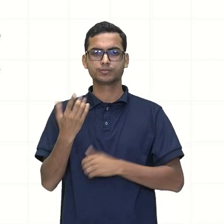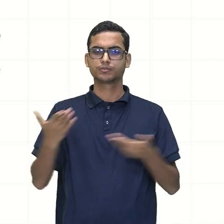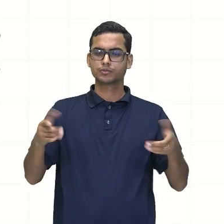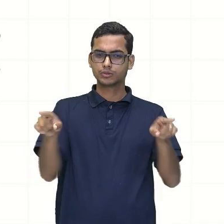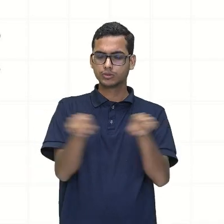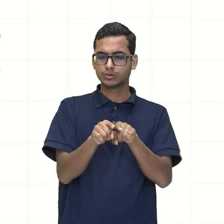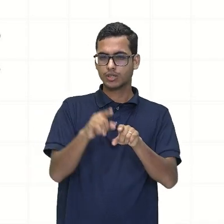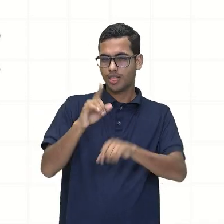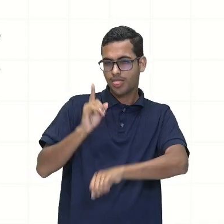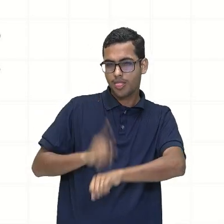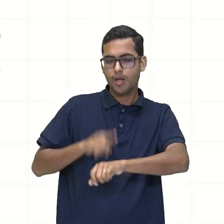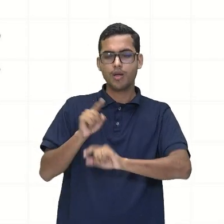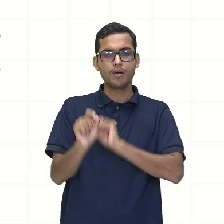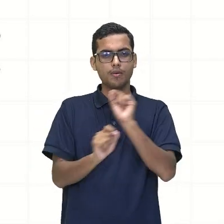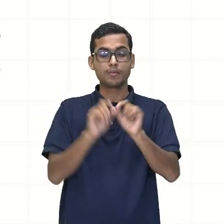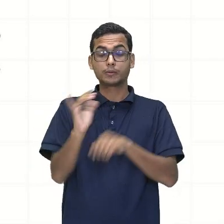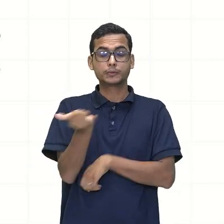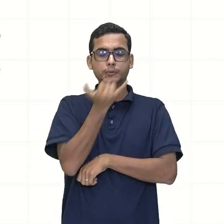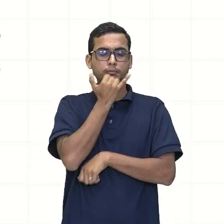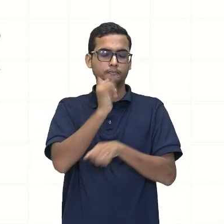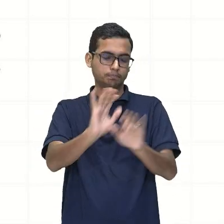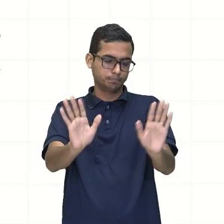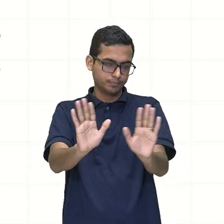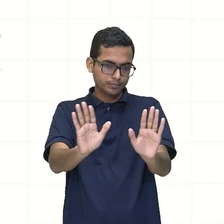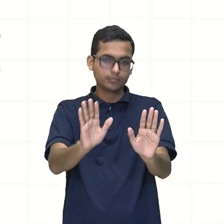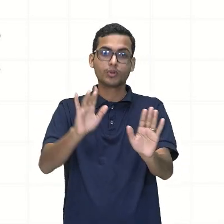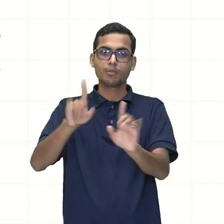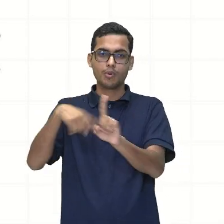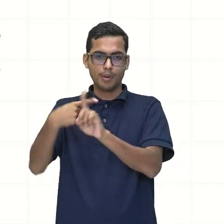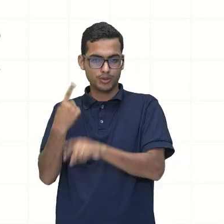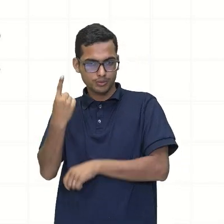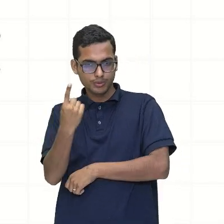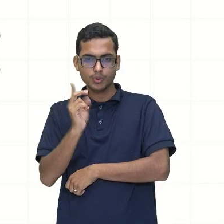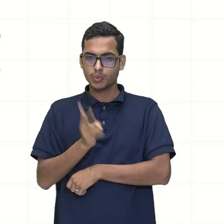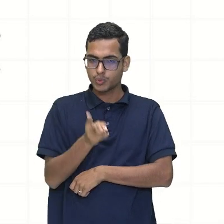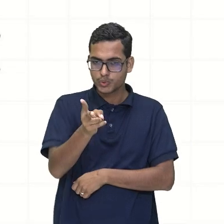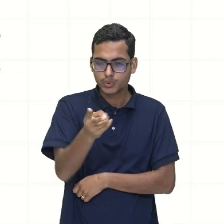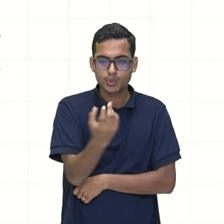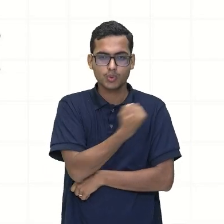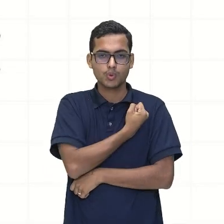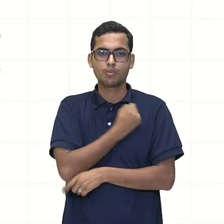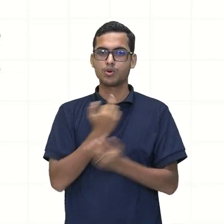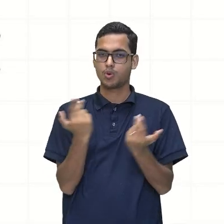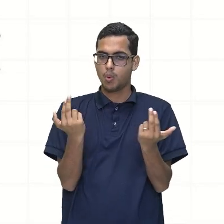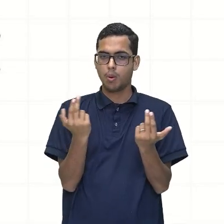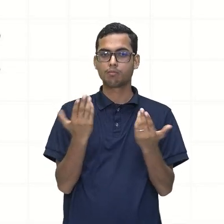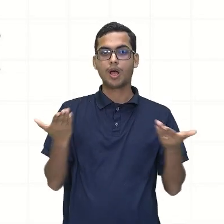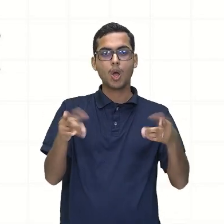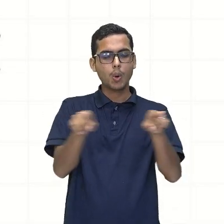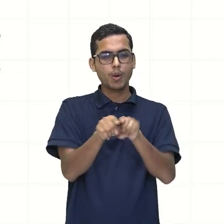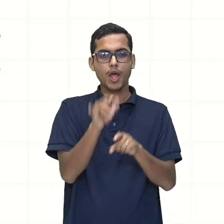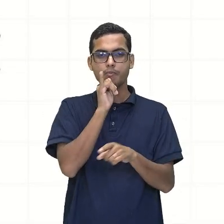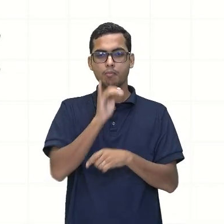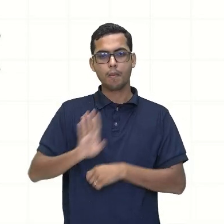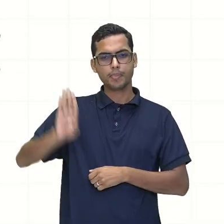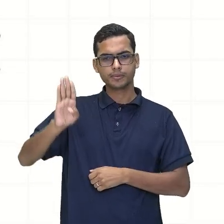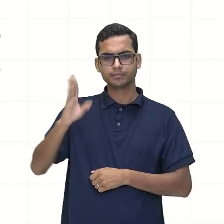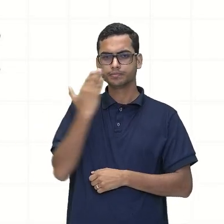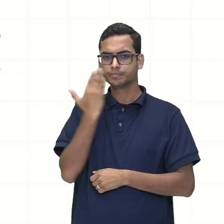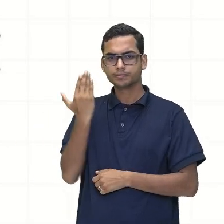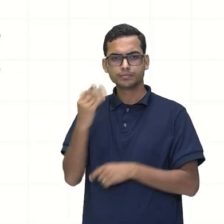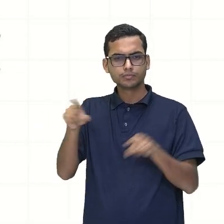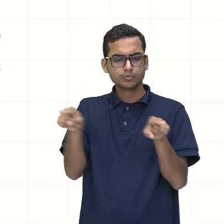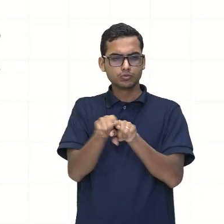gente multiplica por mais 1, né? Ele continua sendo o mesmo. Quando a gente multiplica o